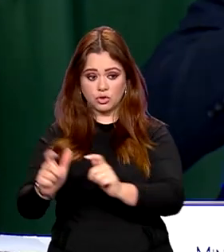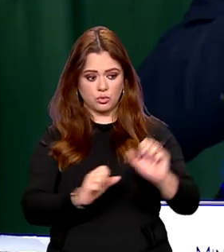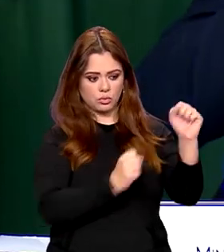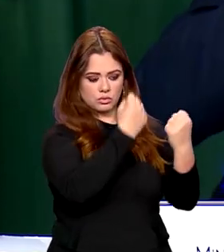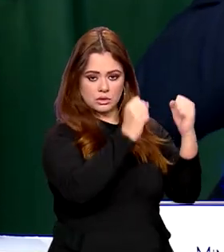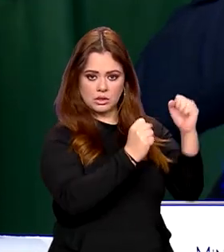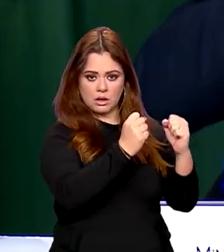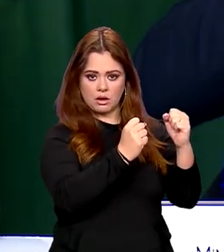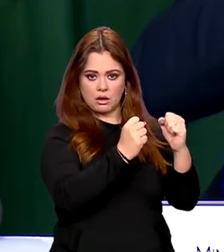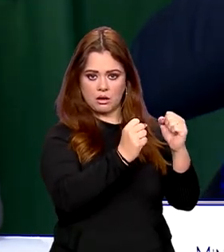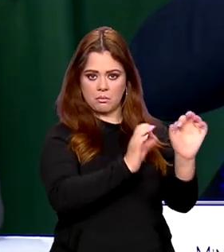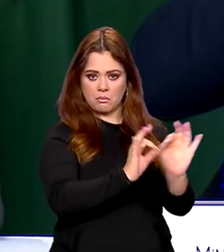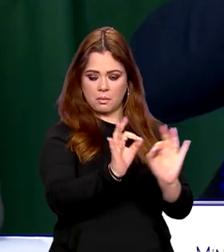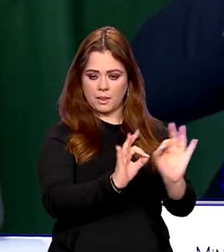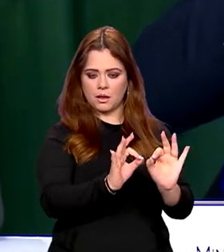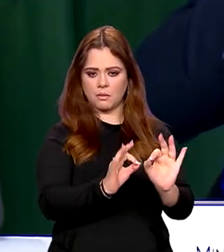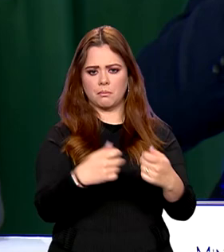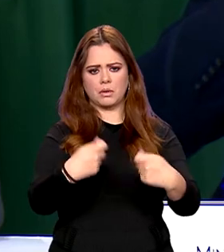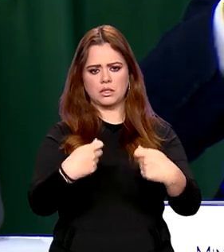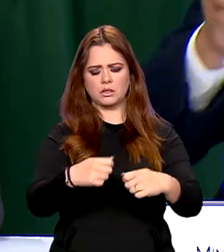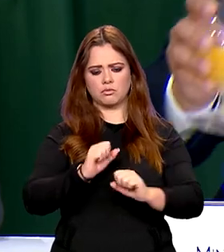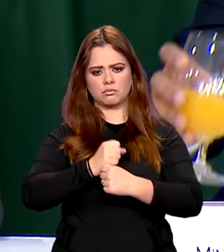indústria química competitiva.